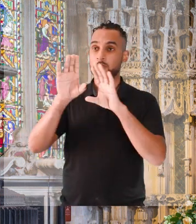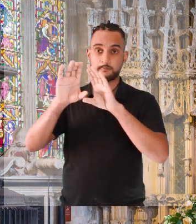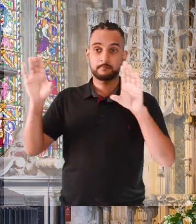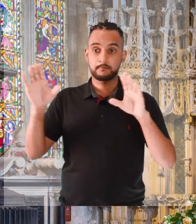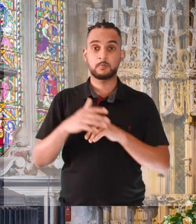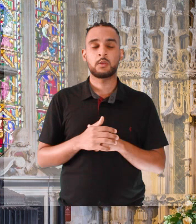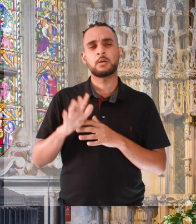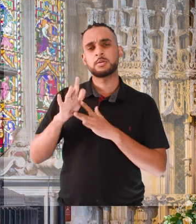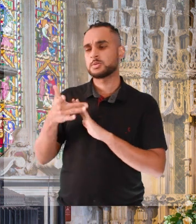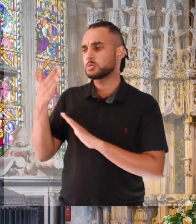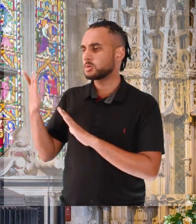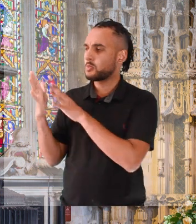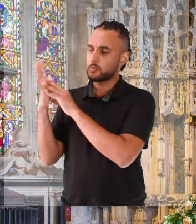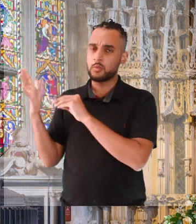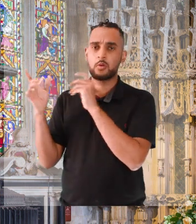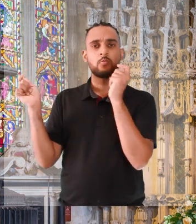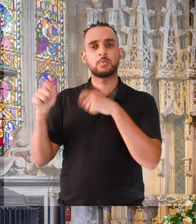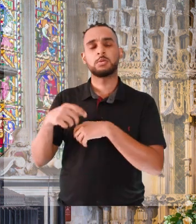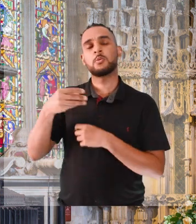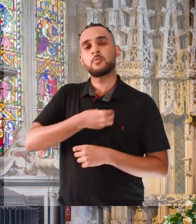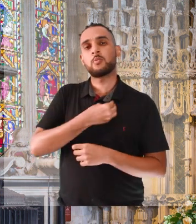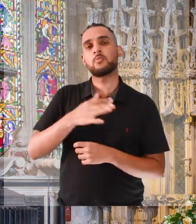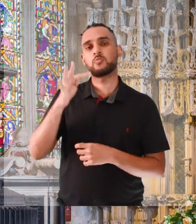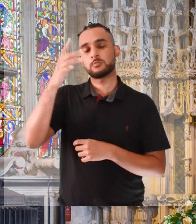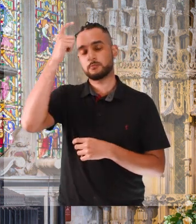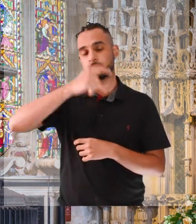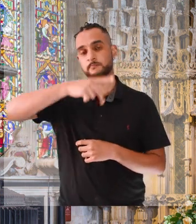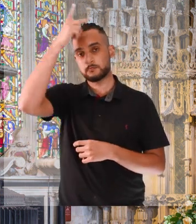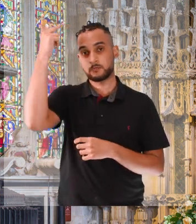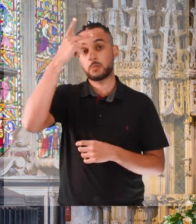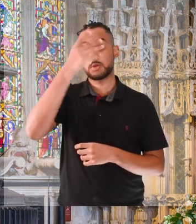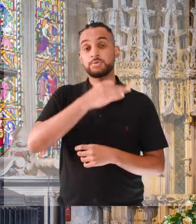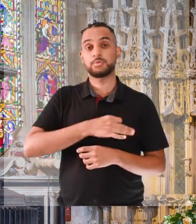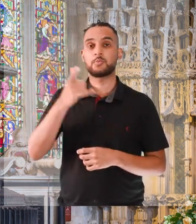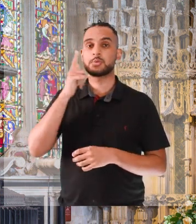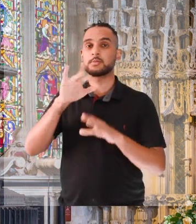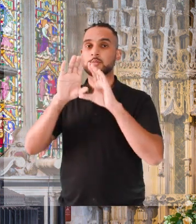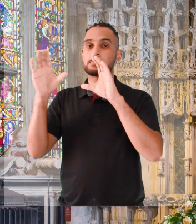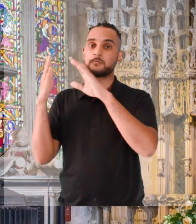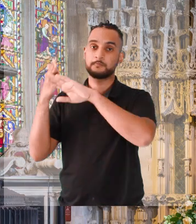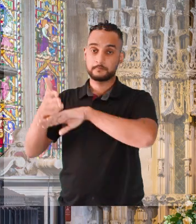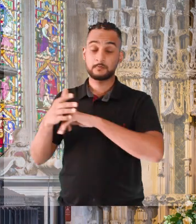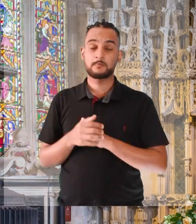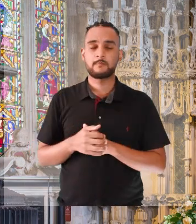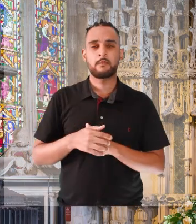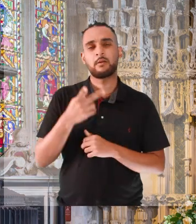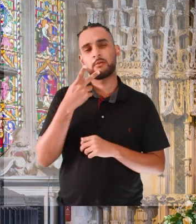direitos, à graça e à glória. Pelos seus exemplos, nos mostra como devemos viver para nos santificar e merecermos o